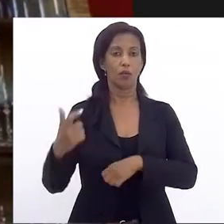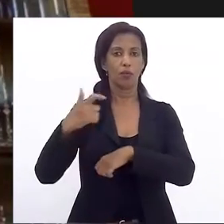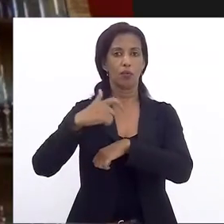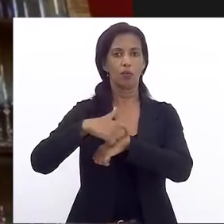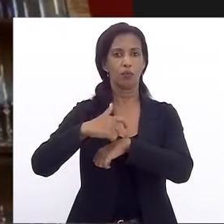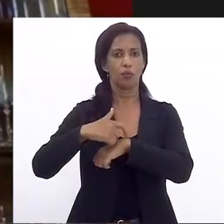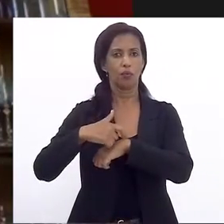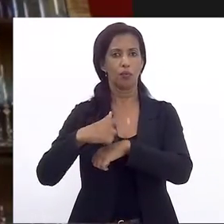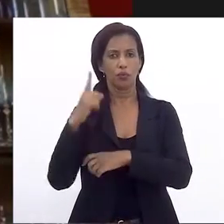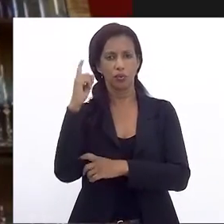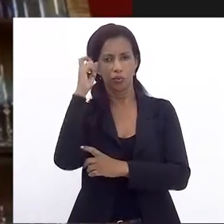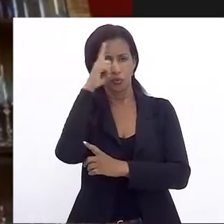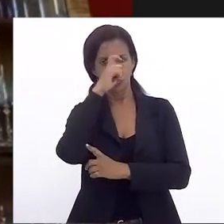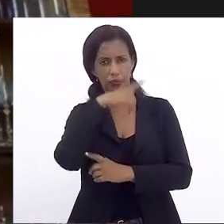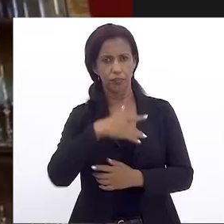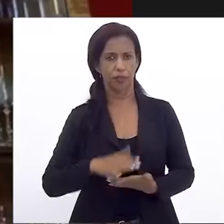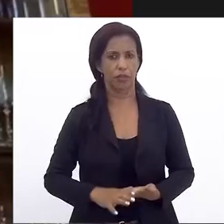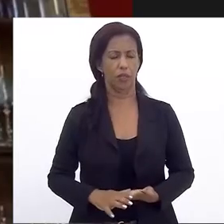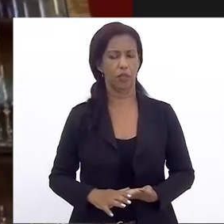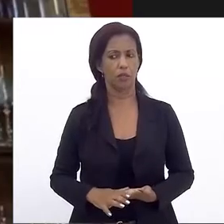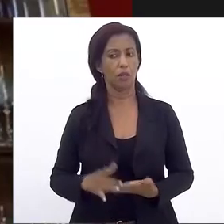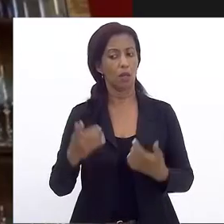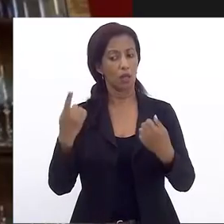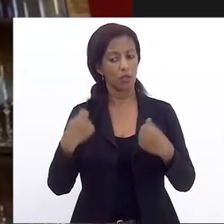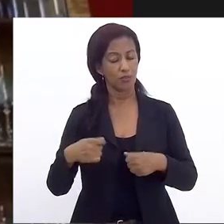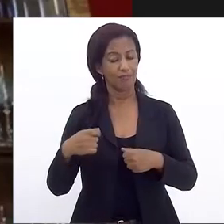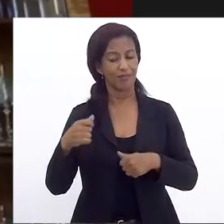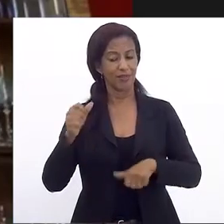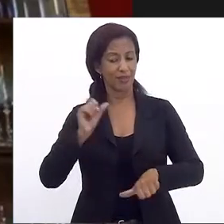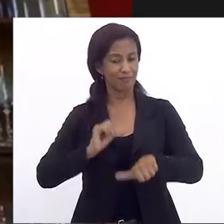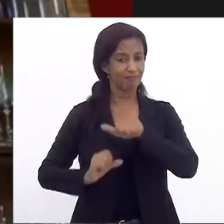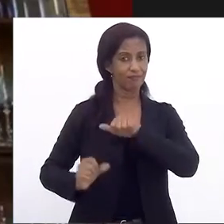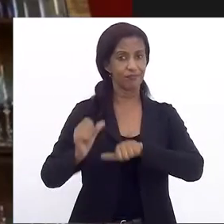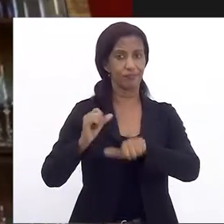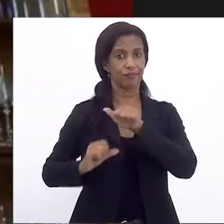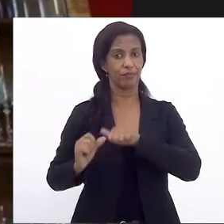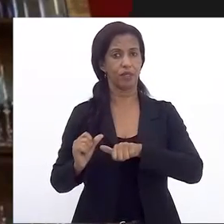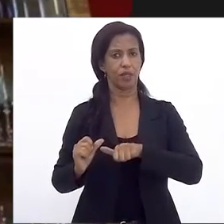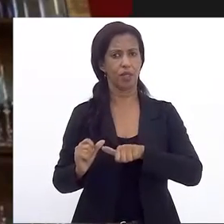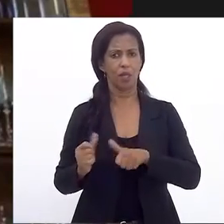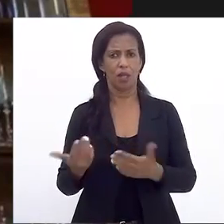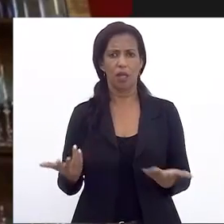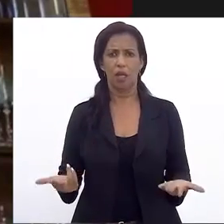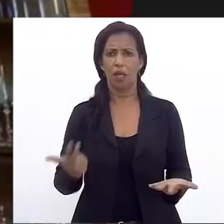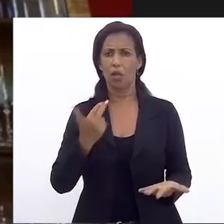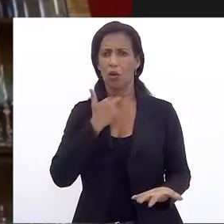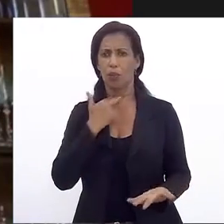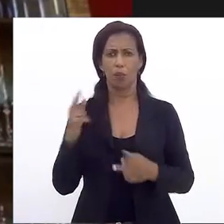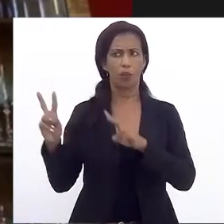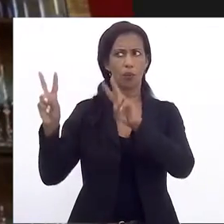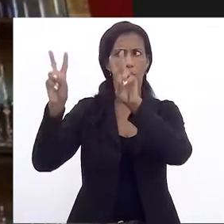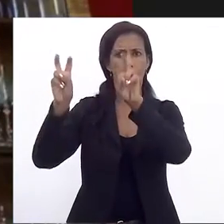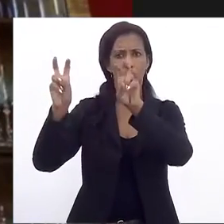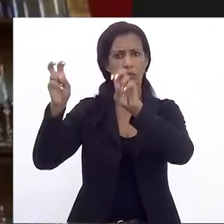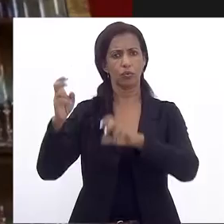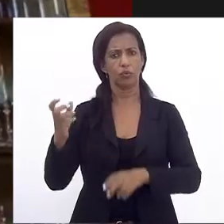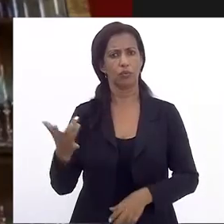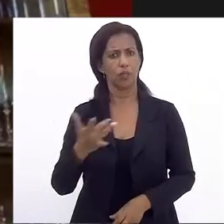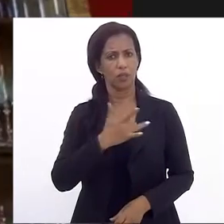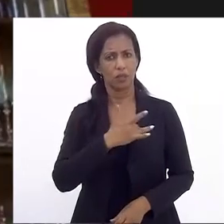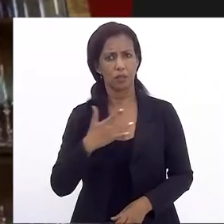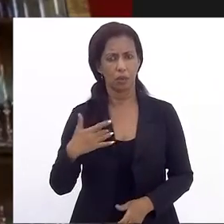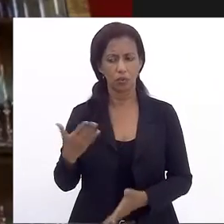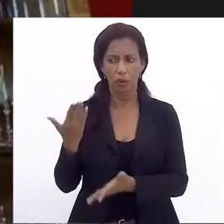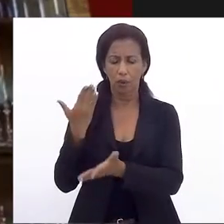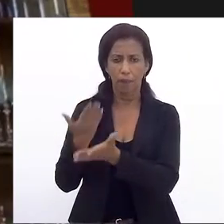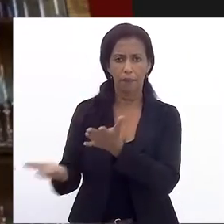gente teve que se reinventar. E não cabe num assunto que é de saúde, onde perdemos tantas vidas, a gente